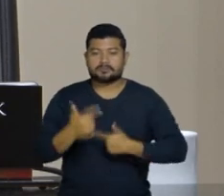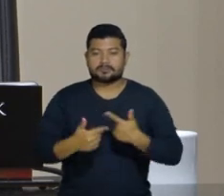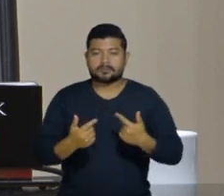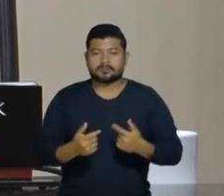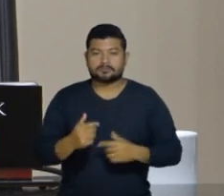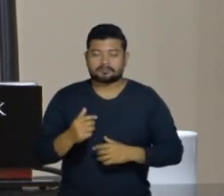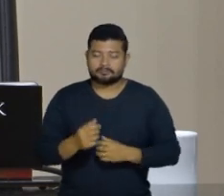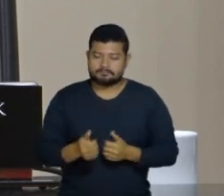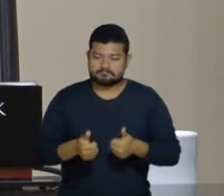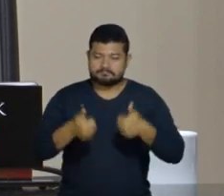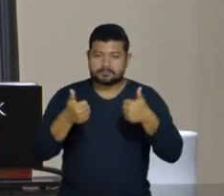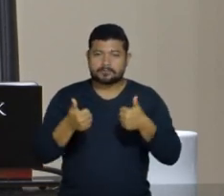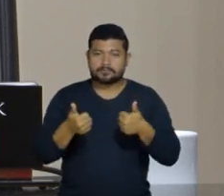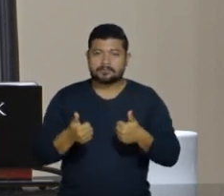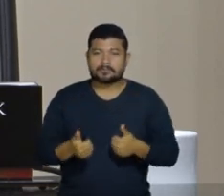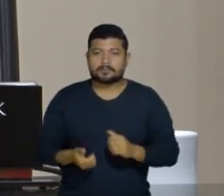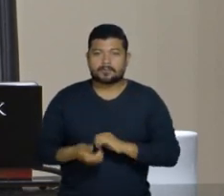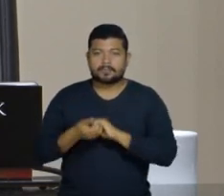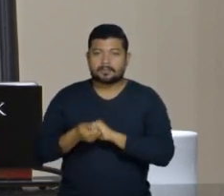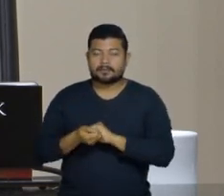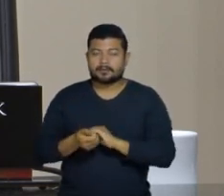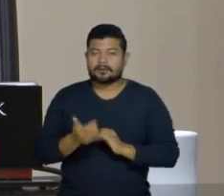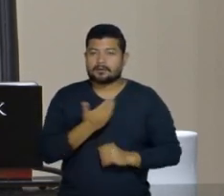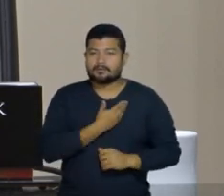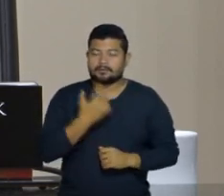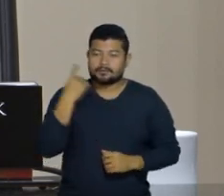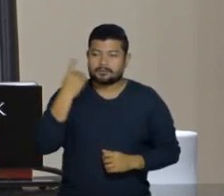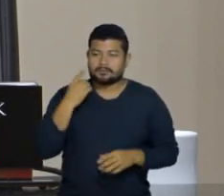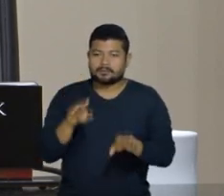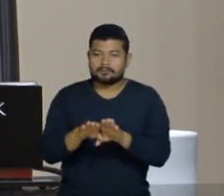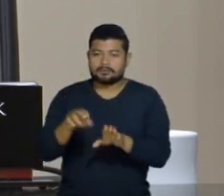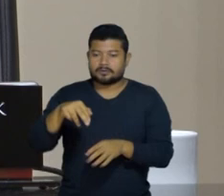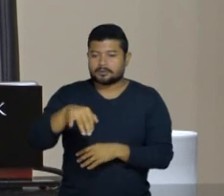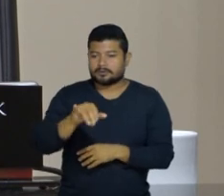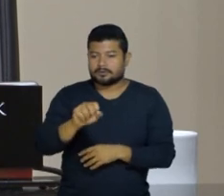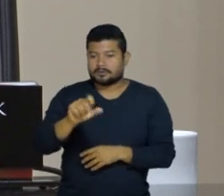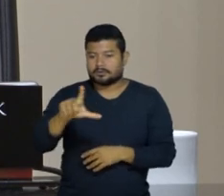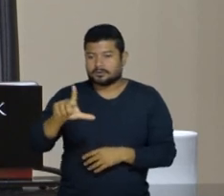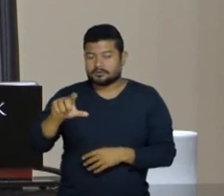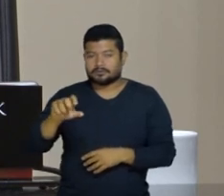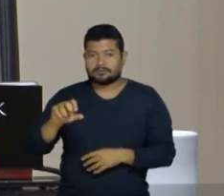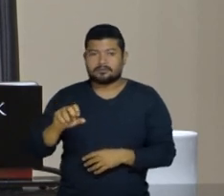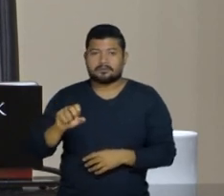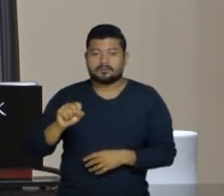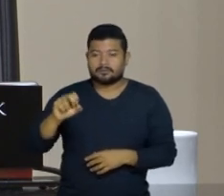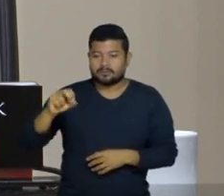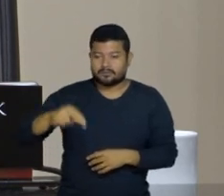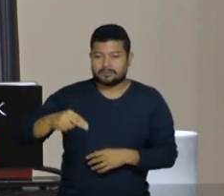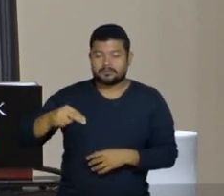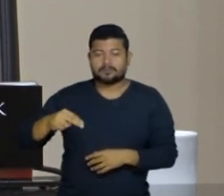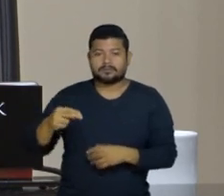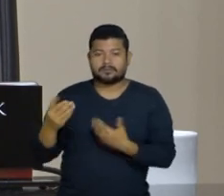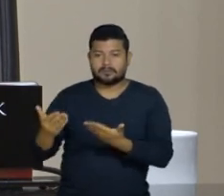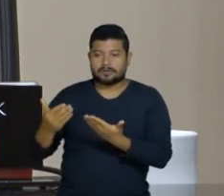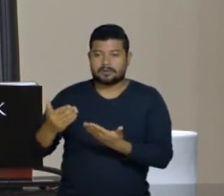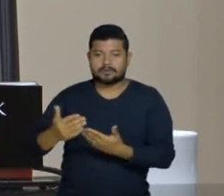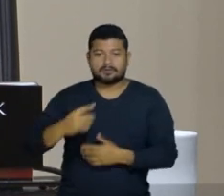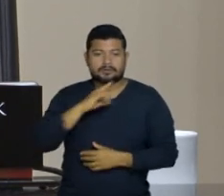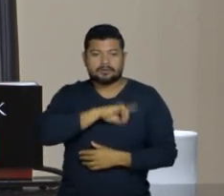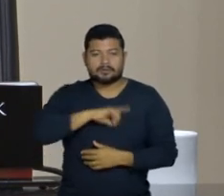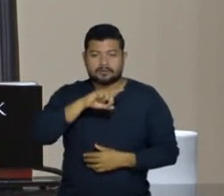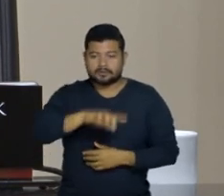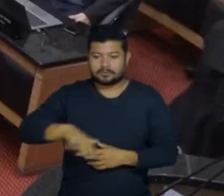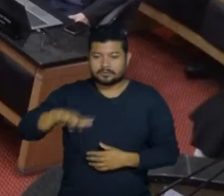deputados, colega Nilson, delegado-geral adjunto, e, em nome